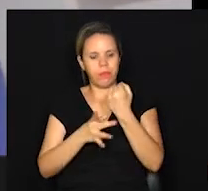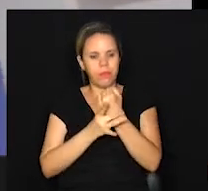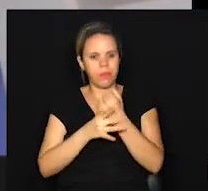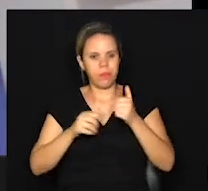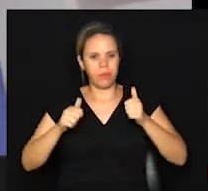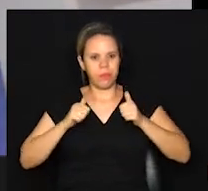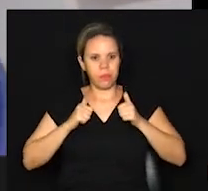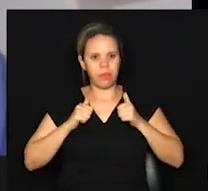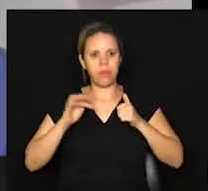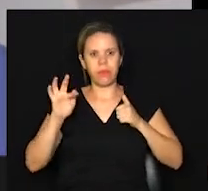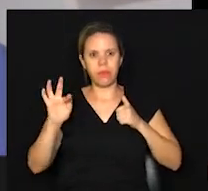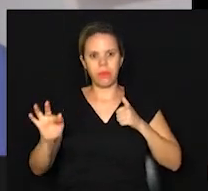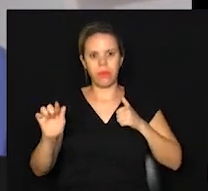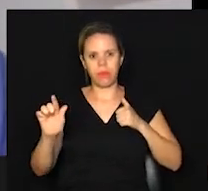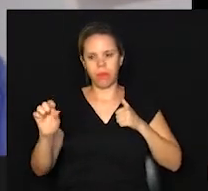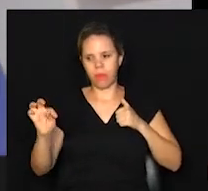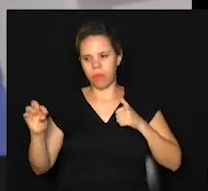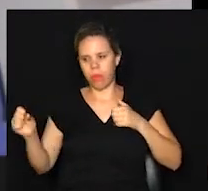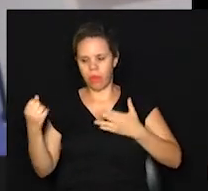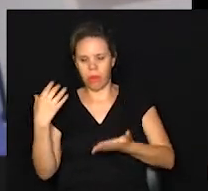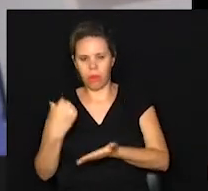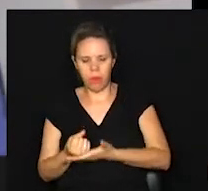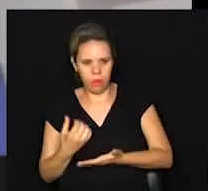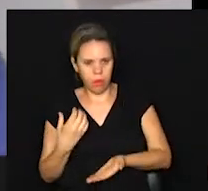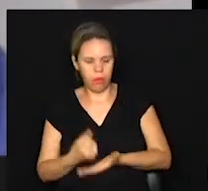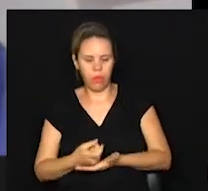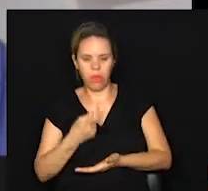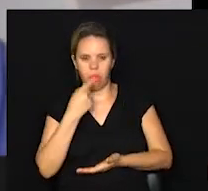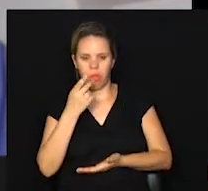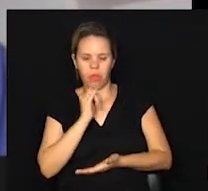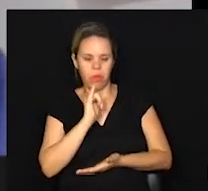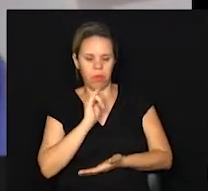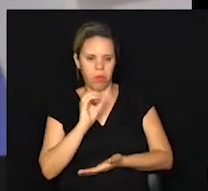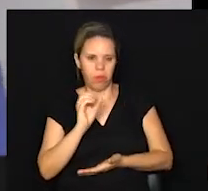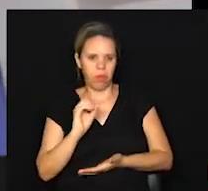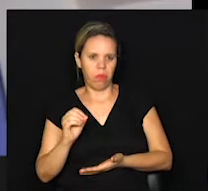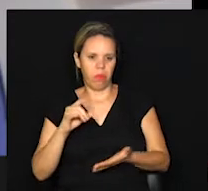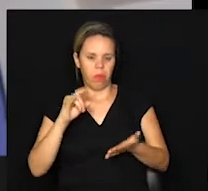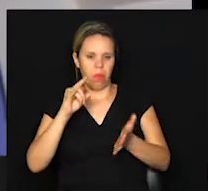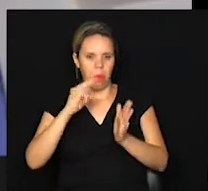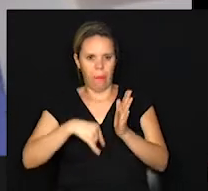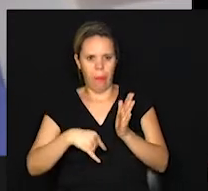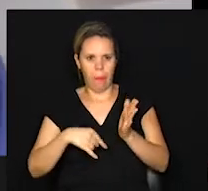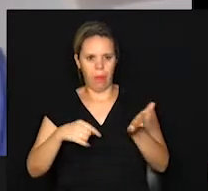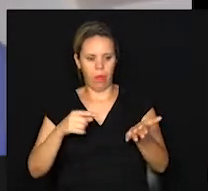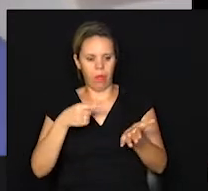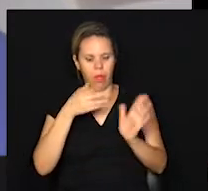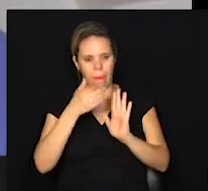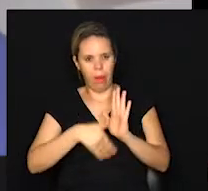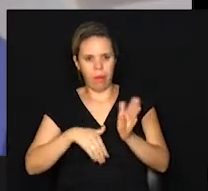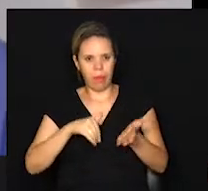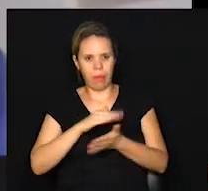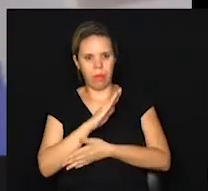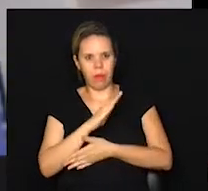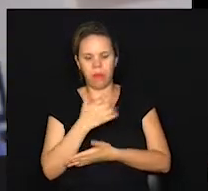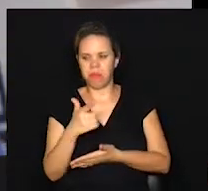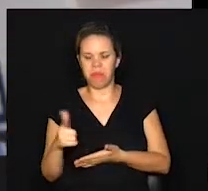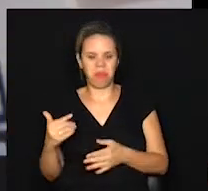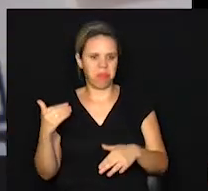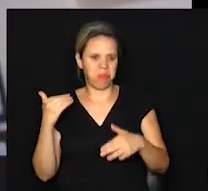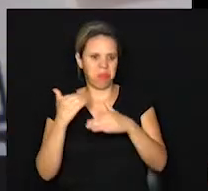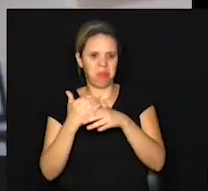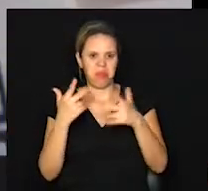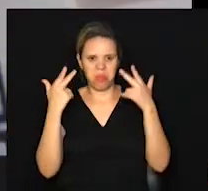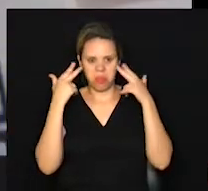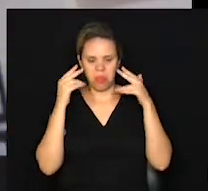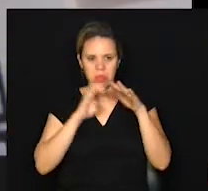enfim. Não dizia nada, né? Aliás, um aviso prévio que foge ao padrão, né, daquilo que se usualmente